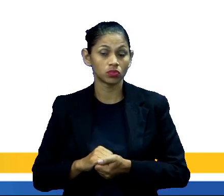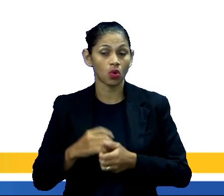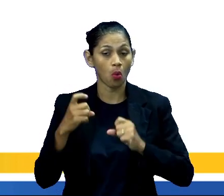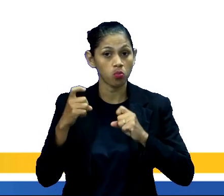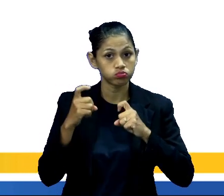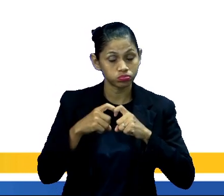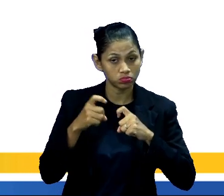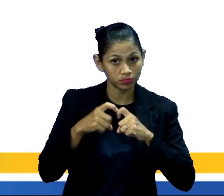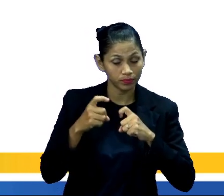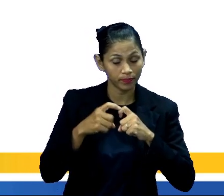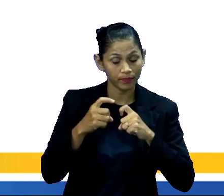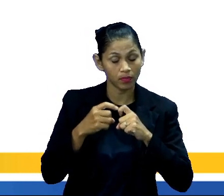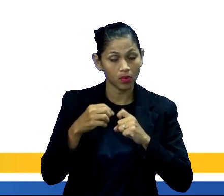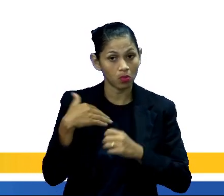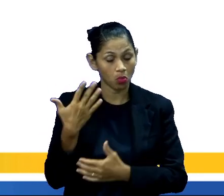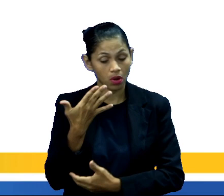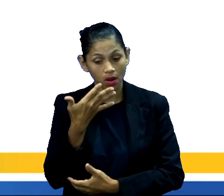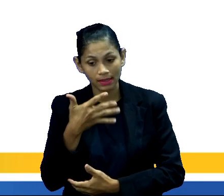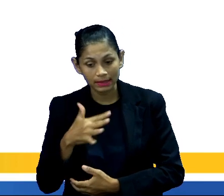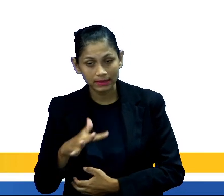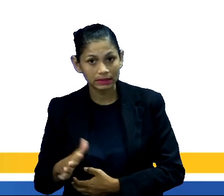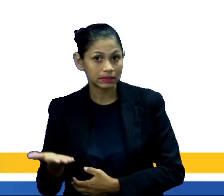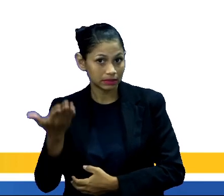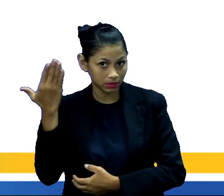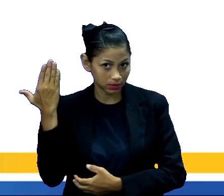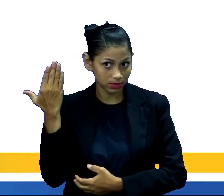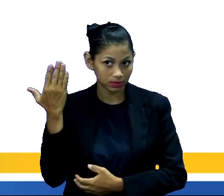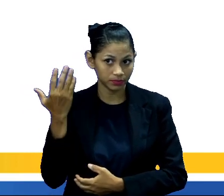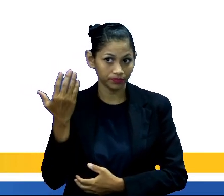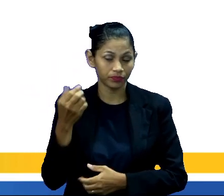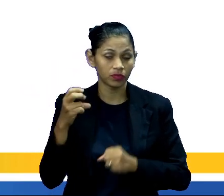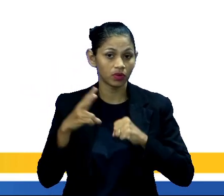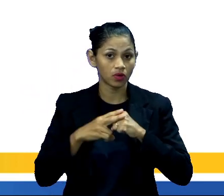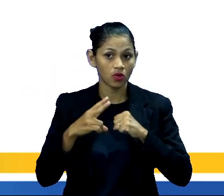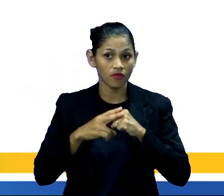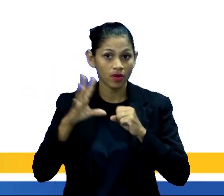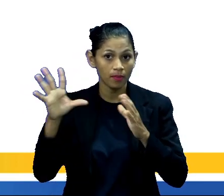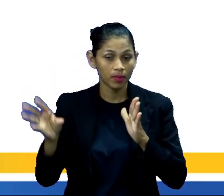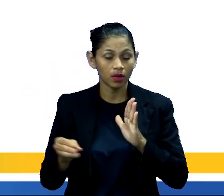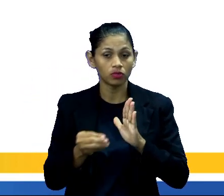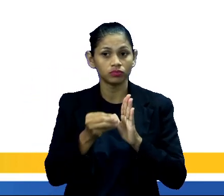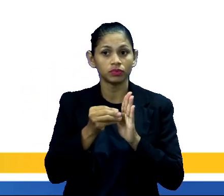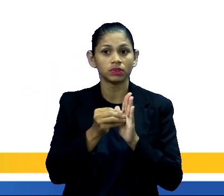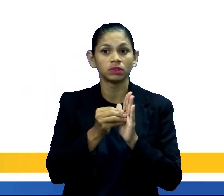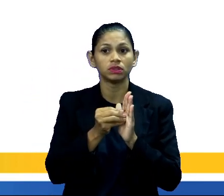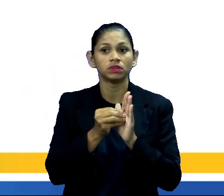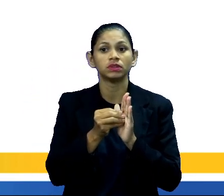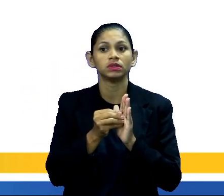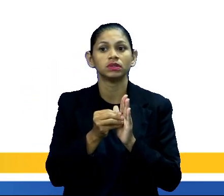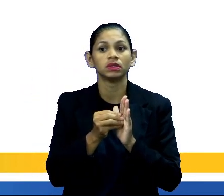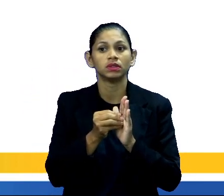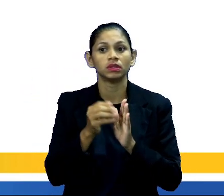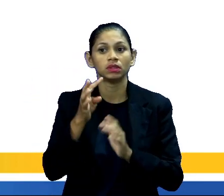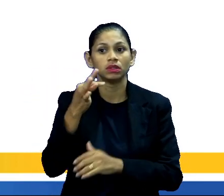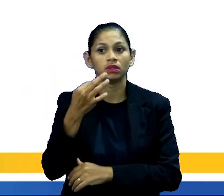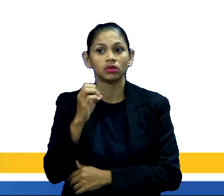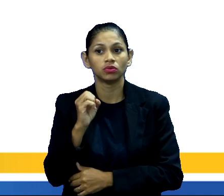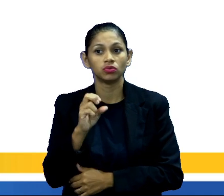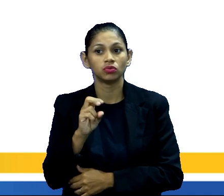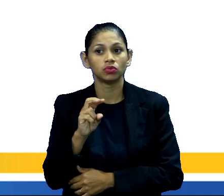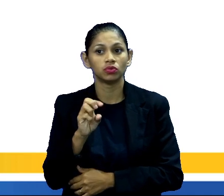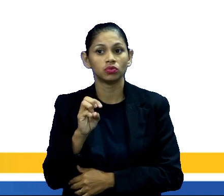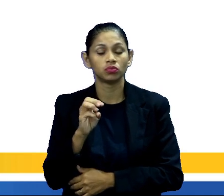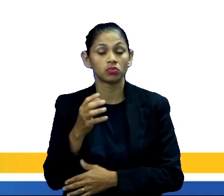médico quando ele era criança. E o verbo para completar é to want, querer